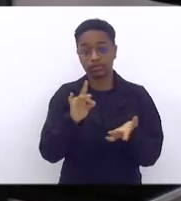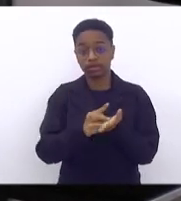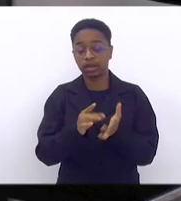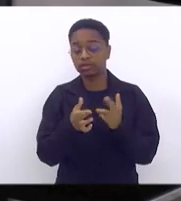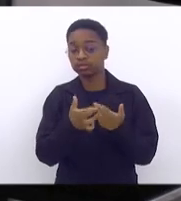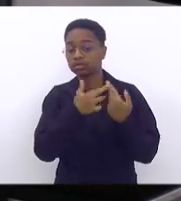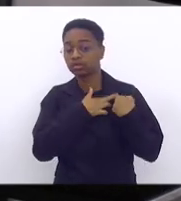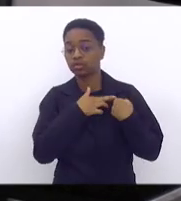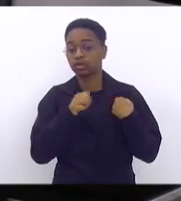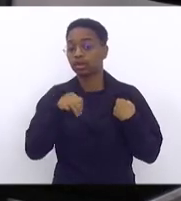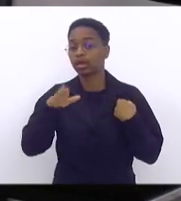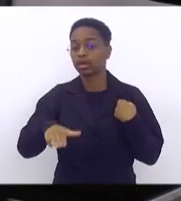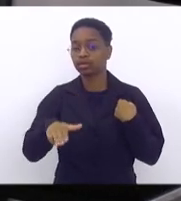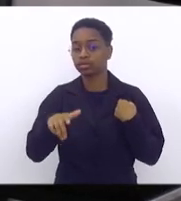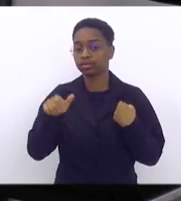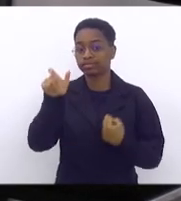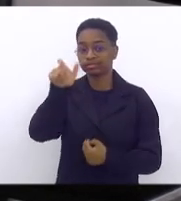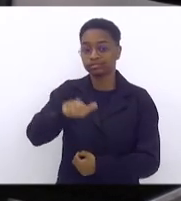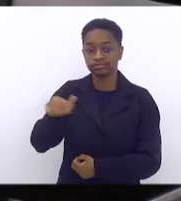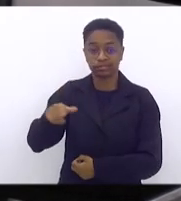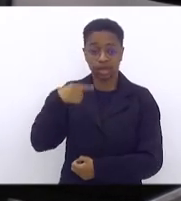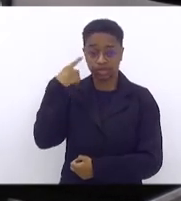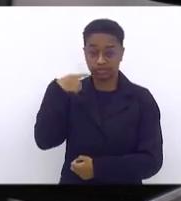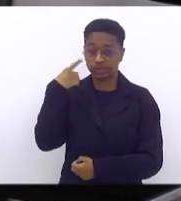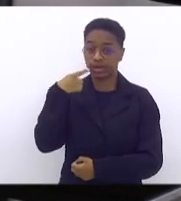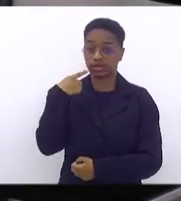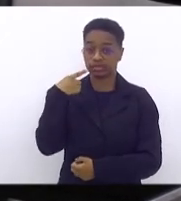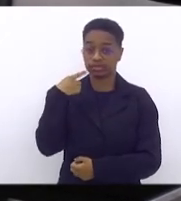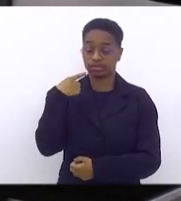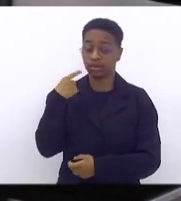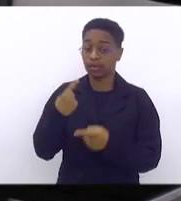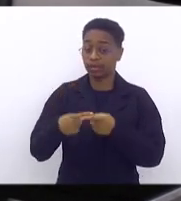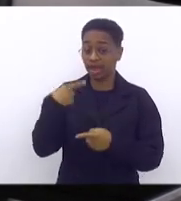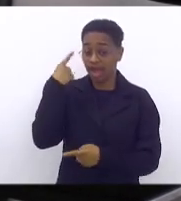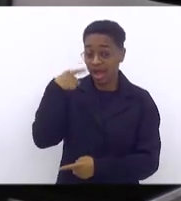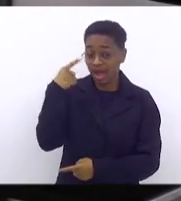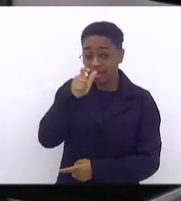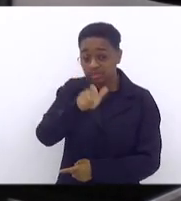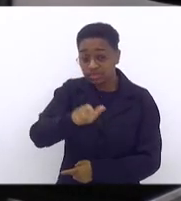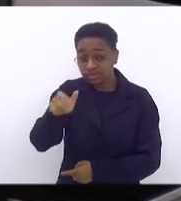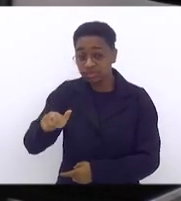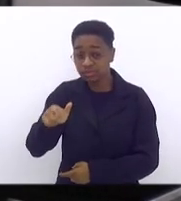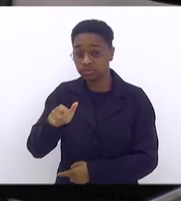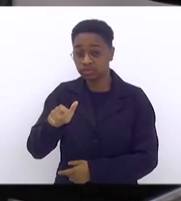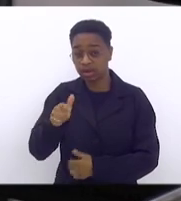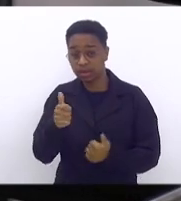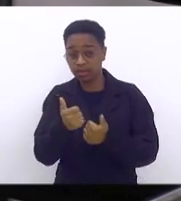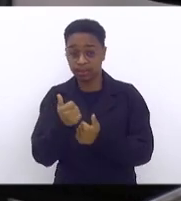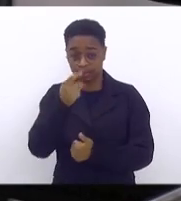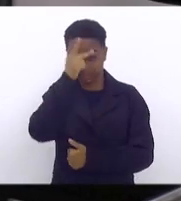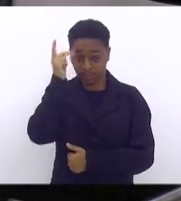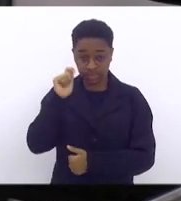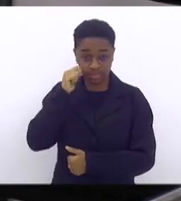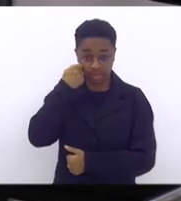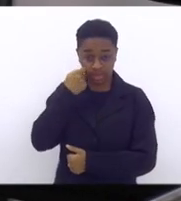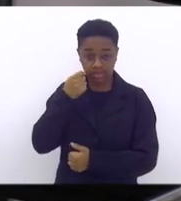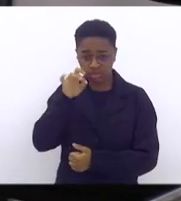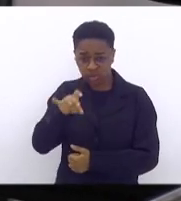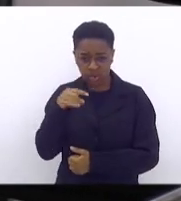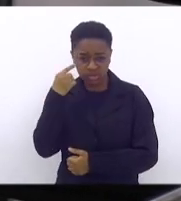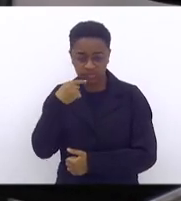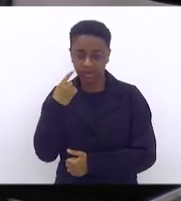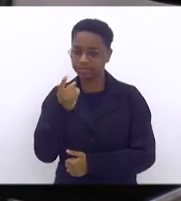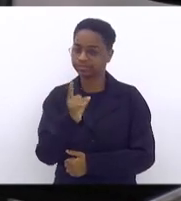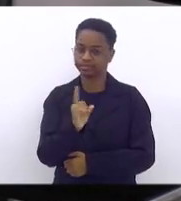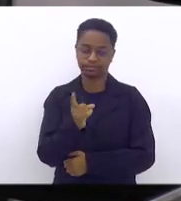na responsabilidade de advogados e advogadas. Advogados e advogadas de pessoas negras não são só advogados